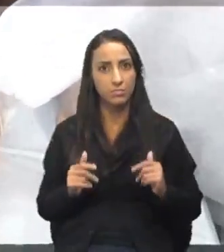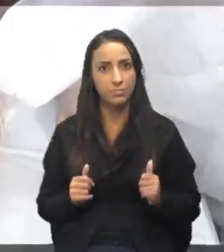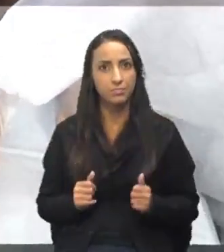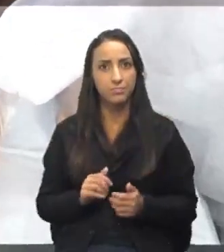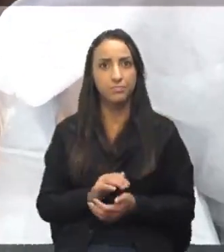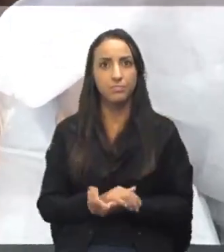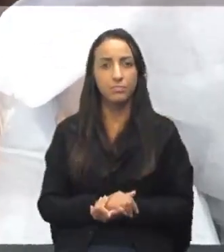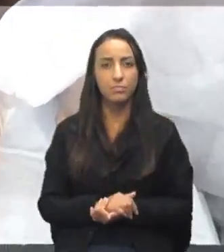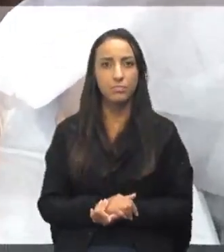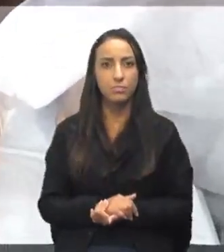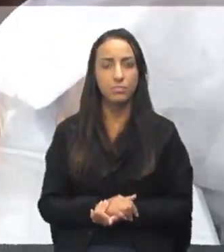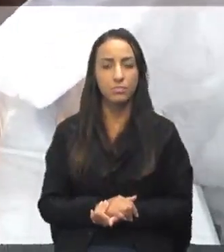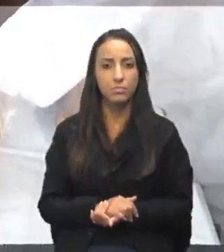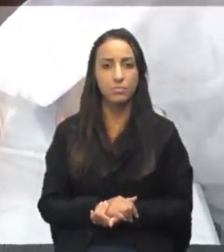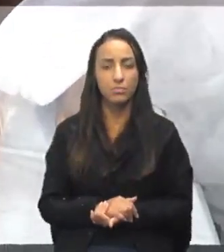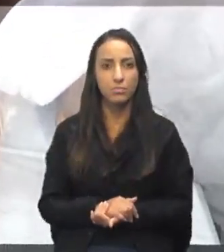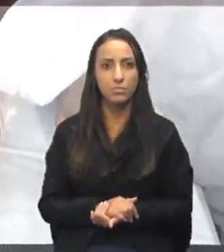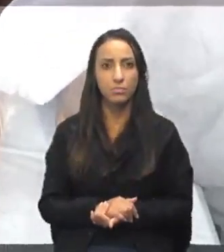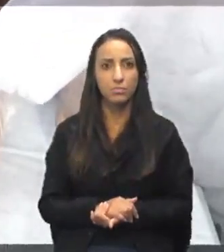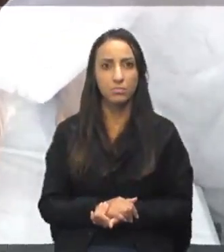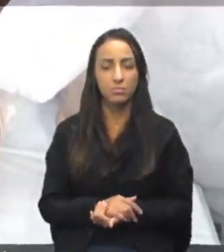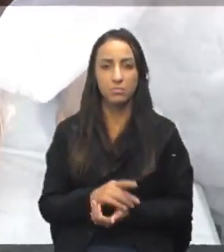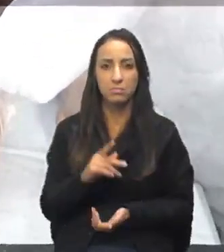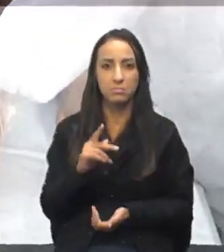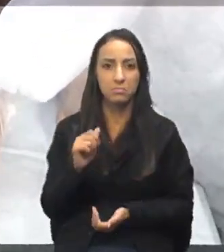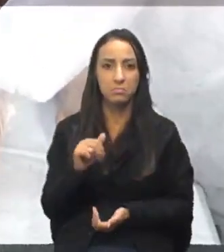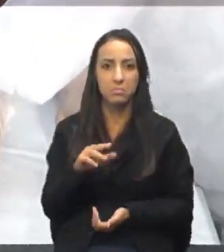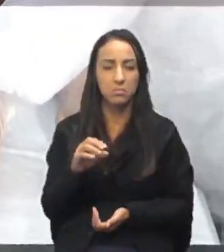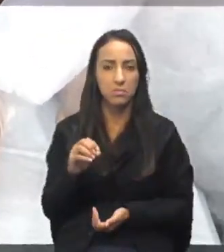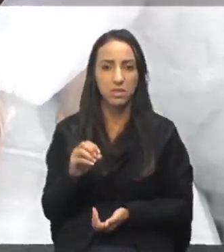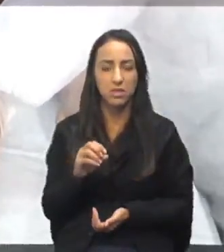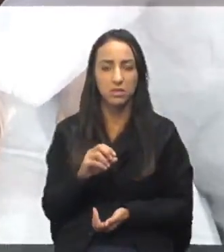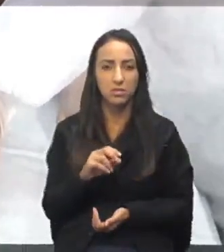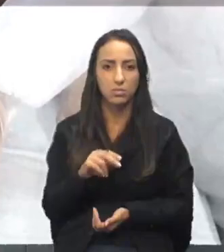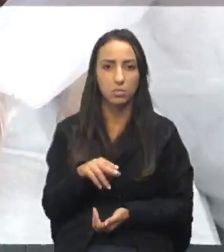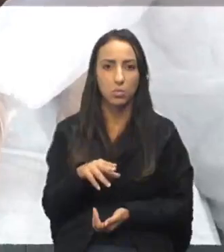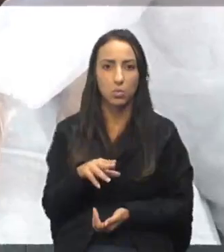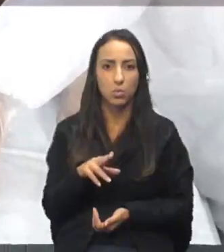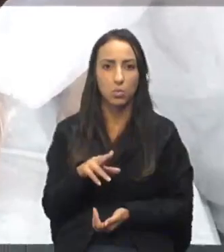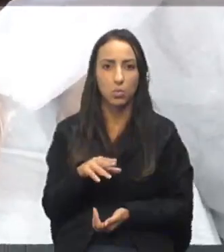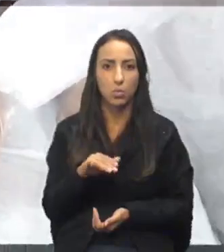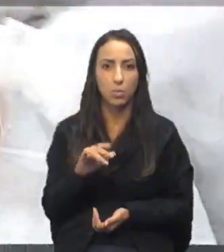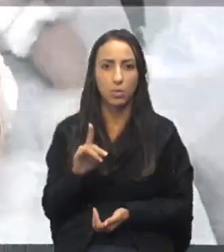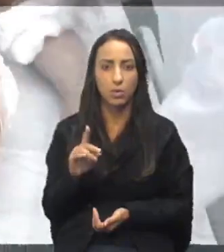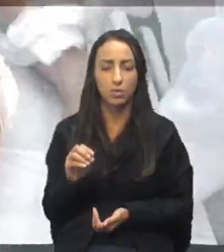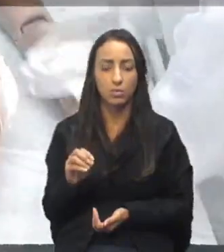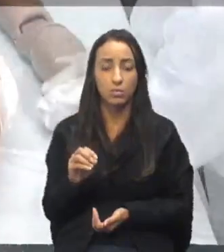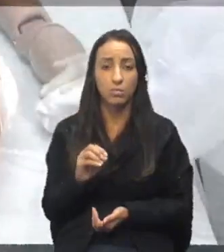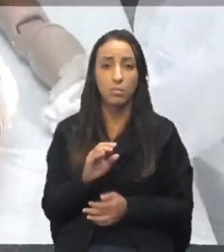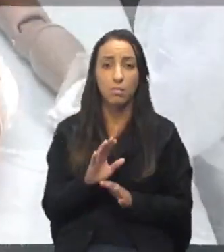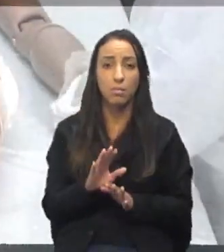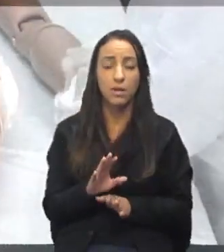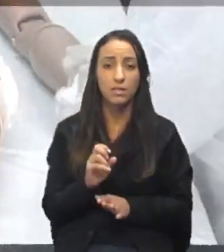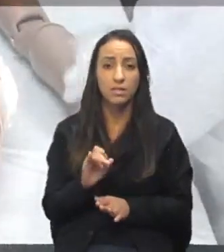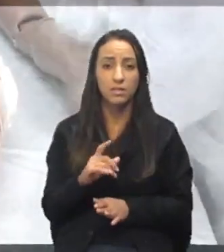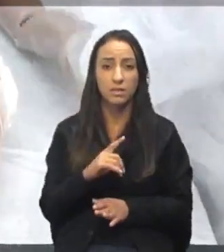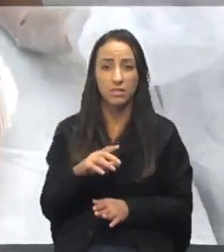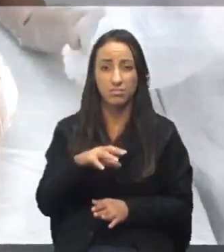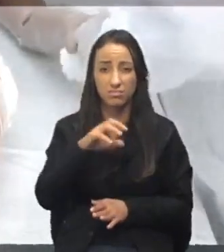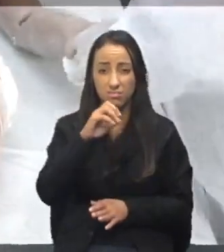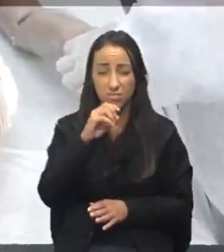muitas vezes com um pano úmido. Entretanto, quando há uma sujidade,